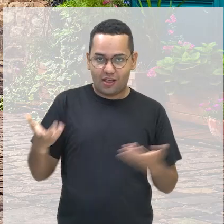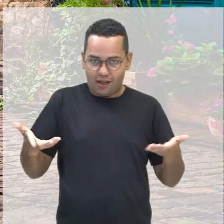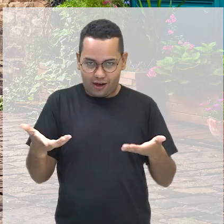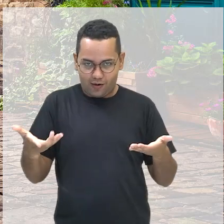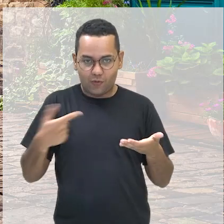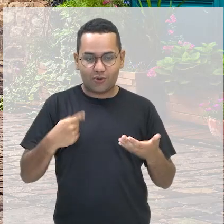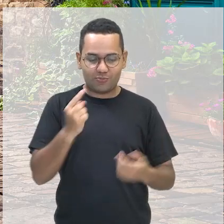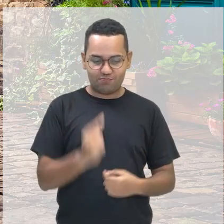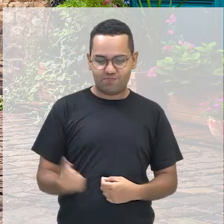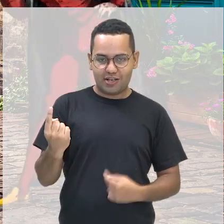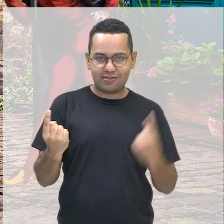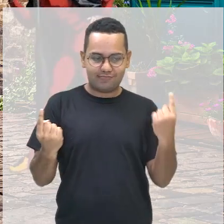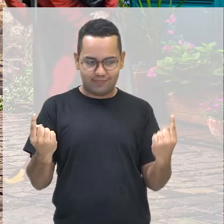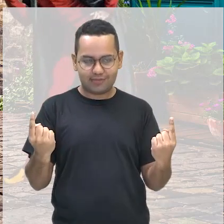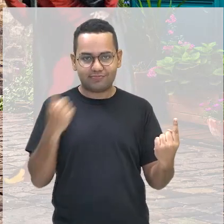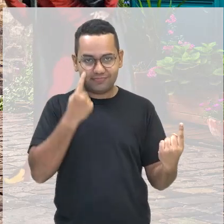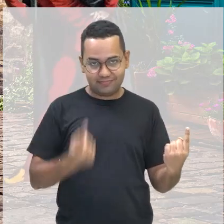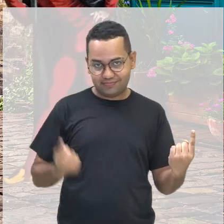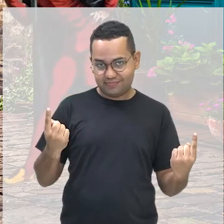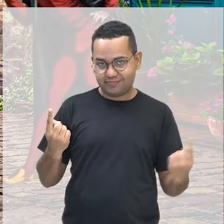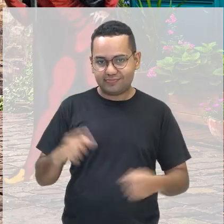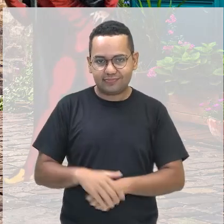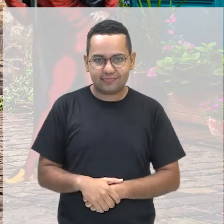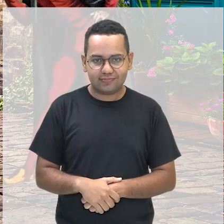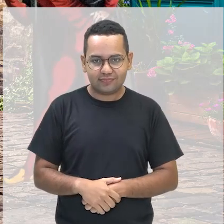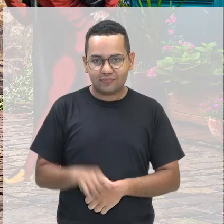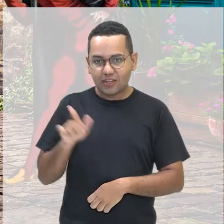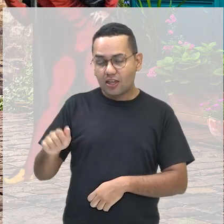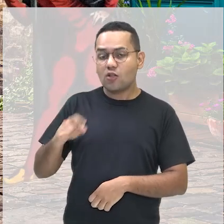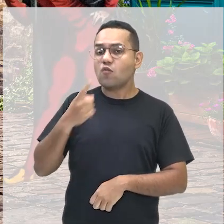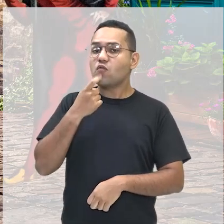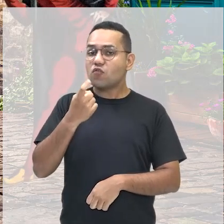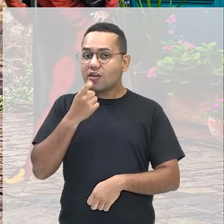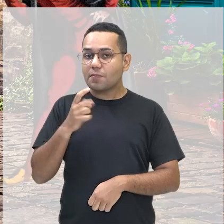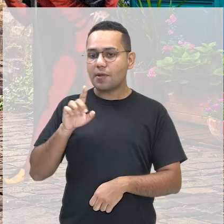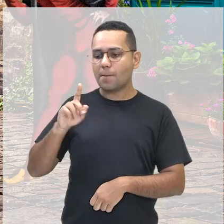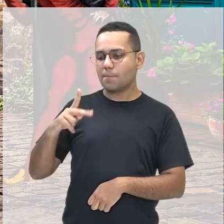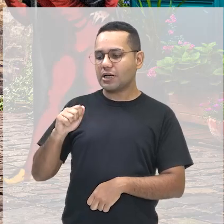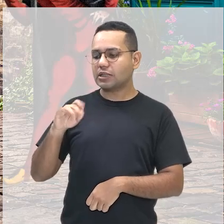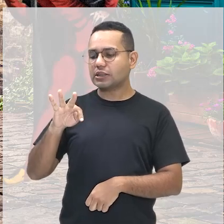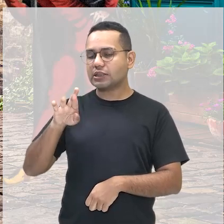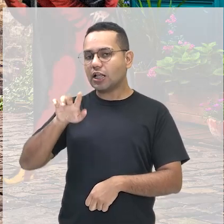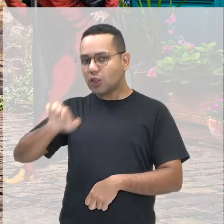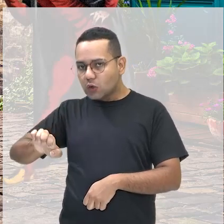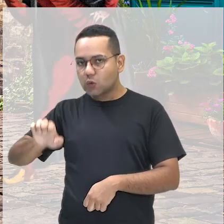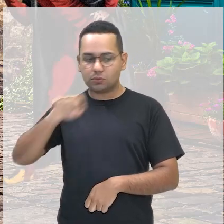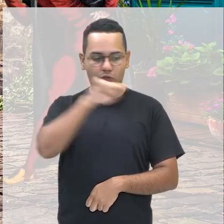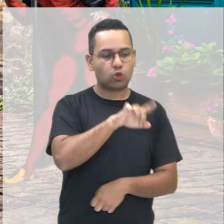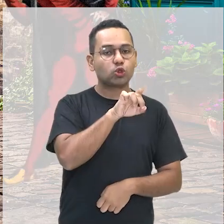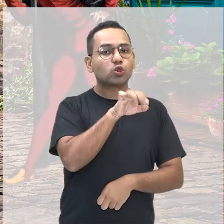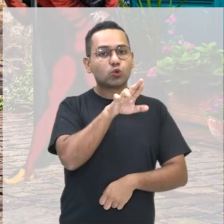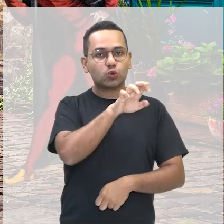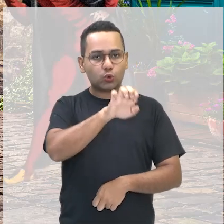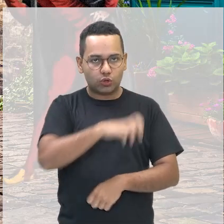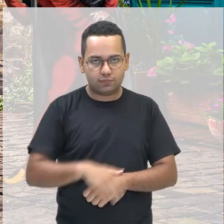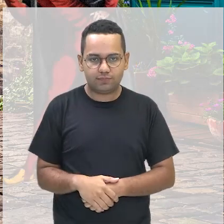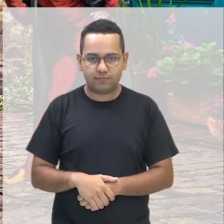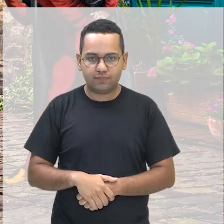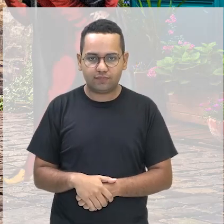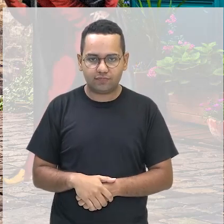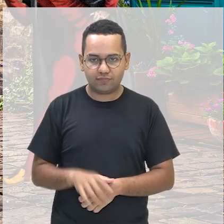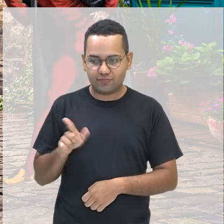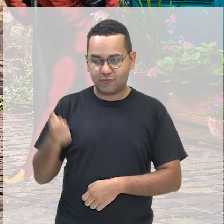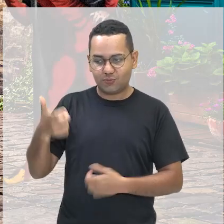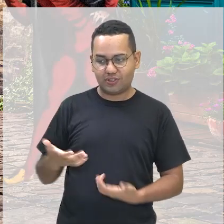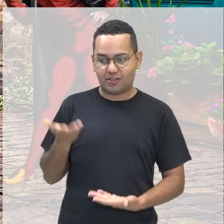personagens fixos dessa comédia, que é o Pantalone e o Dottore. Então, vamos falar um pouco sobre